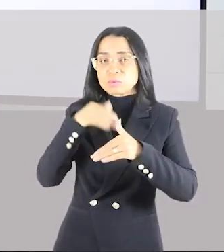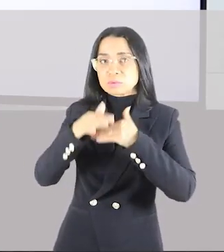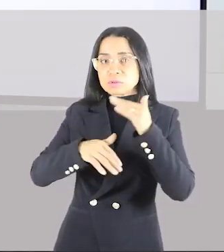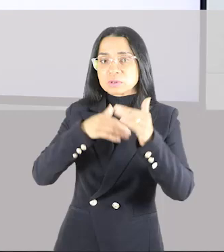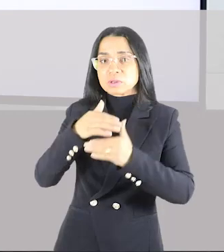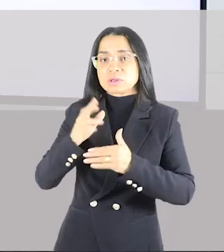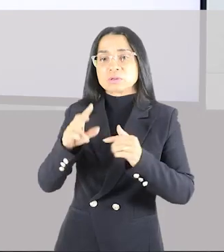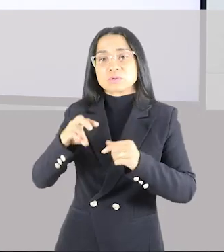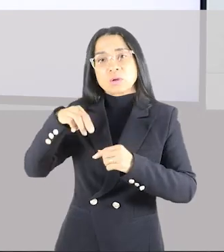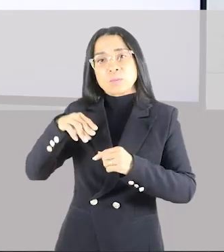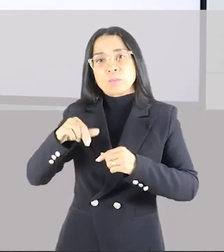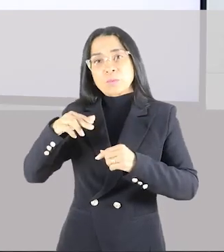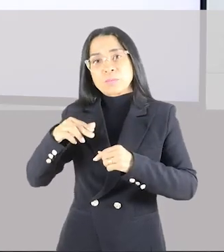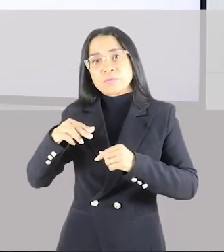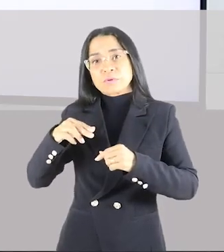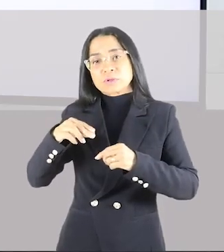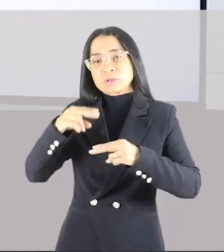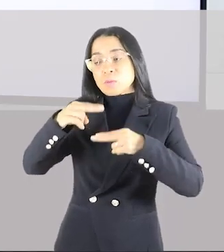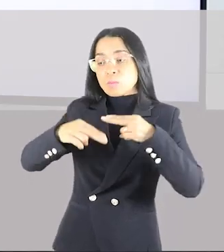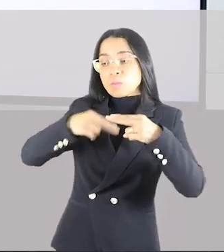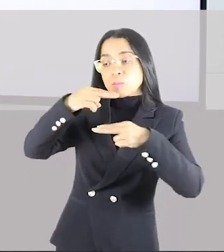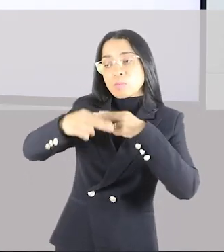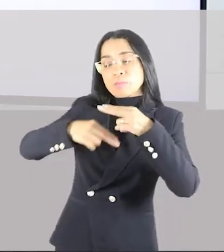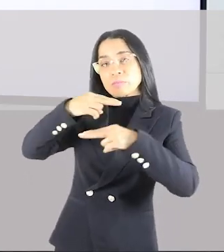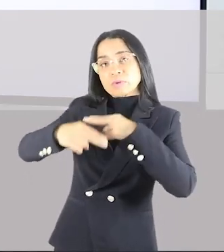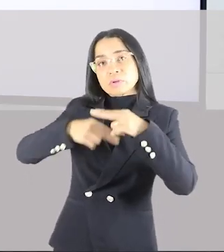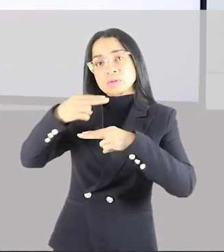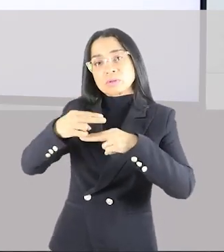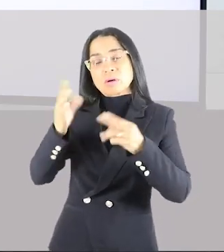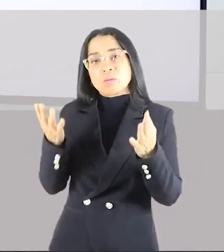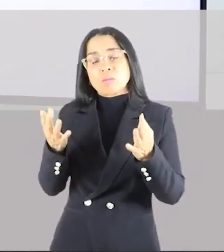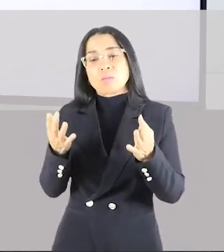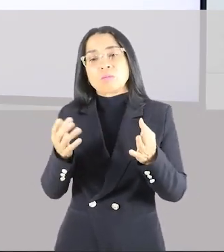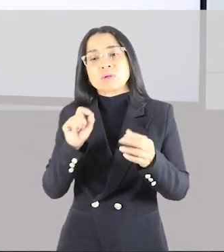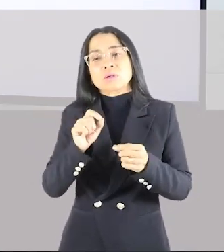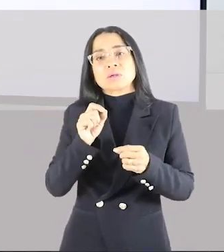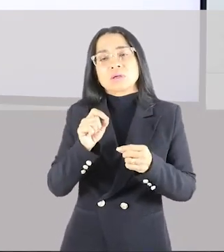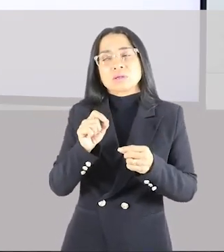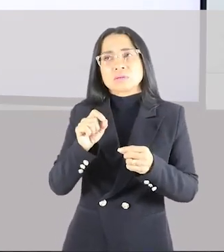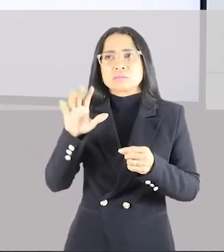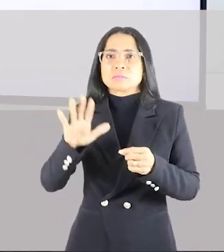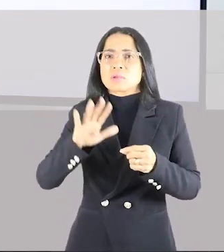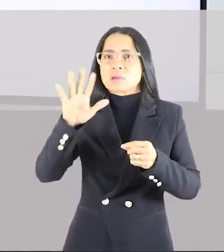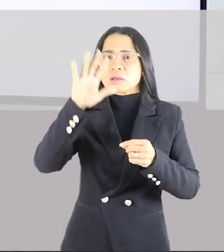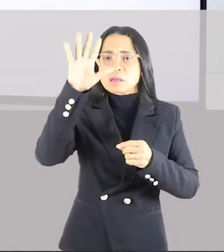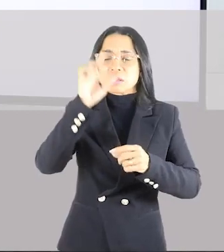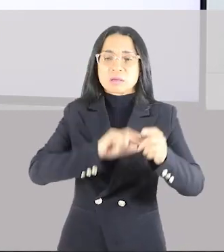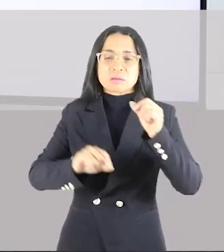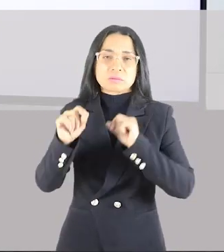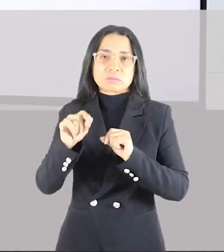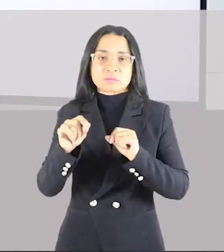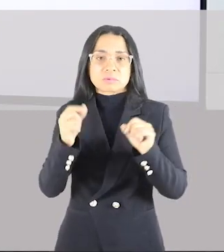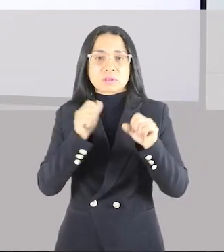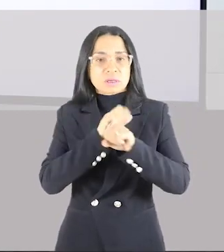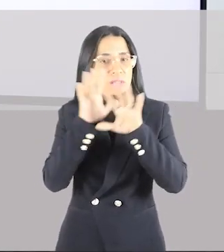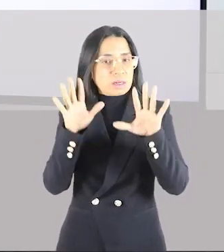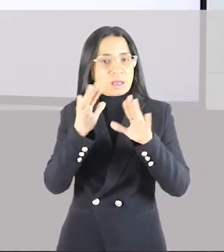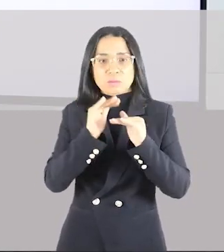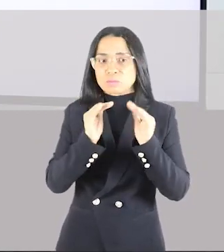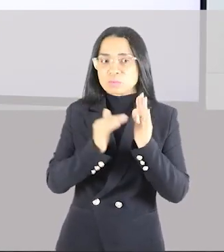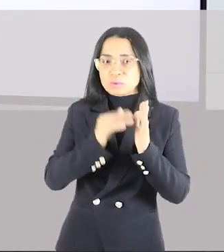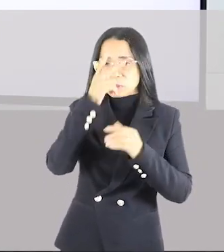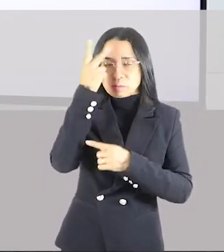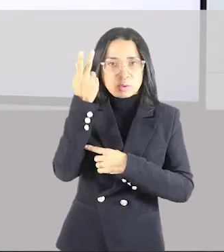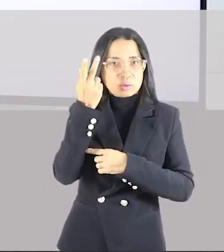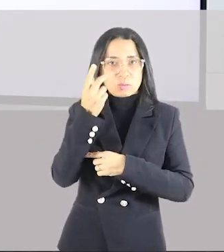que acontece, claro, não são com todos, porque isso era algo muito caro, né, oneroso, então, claro, nem todo mundo na população